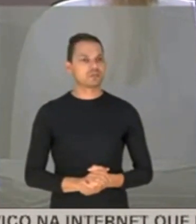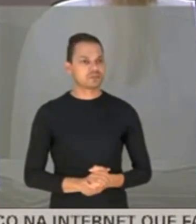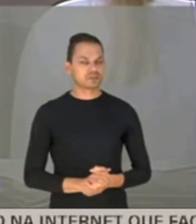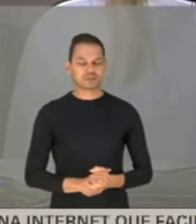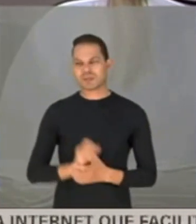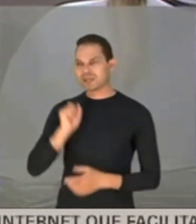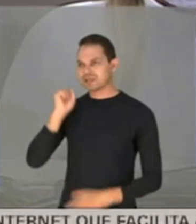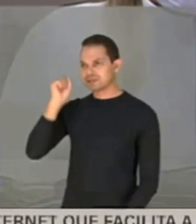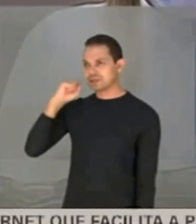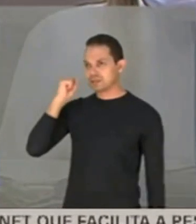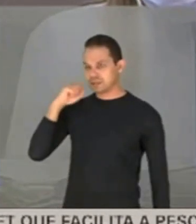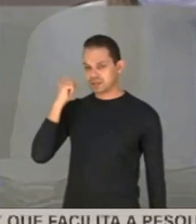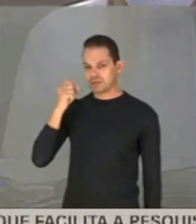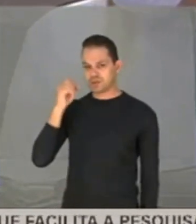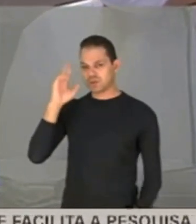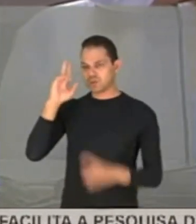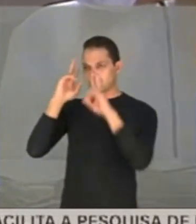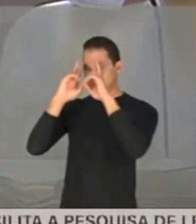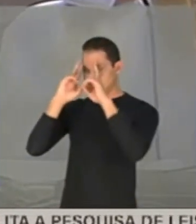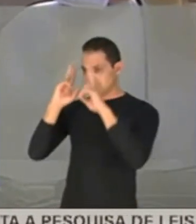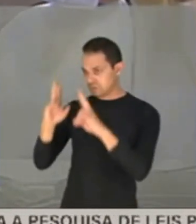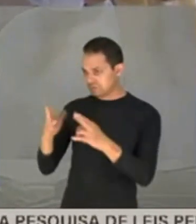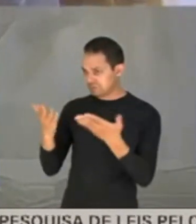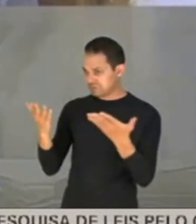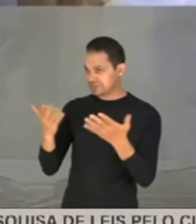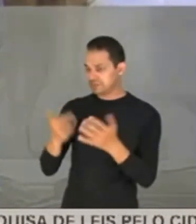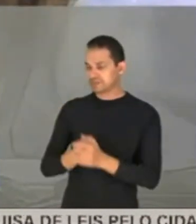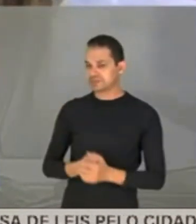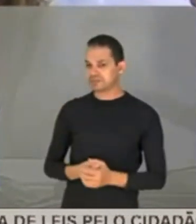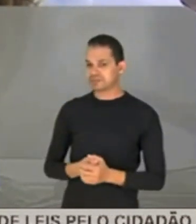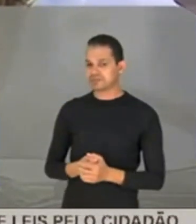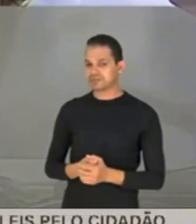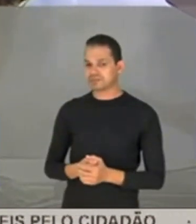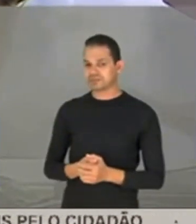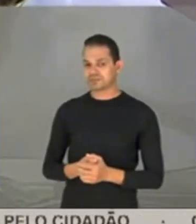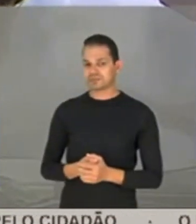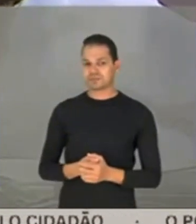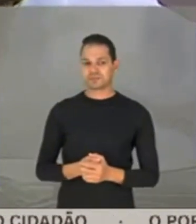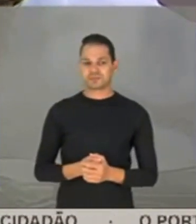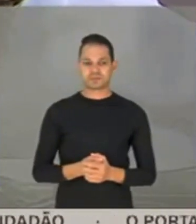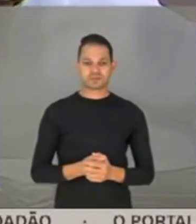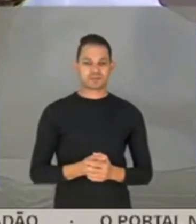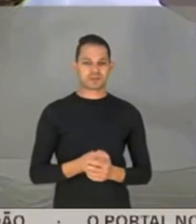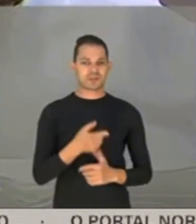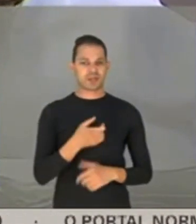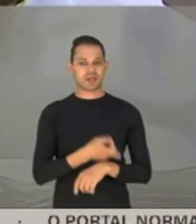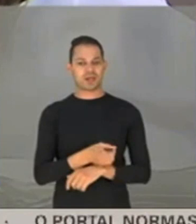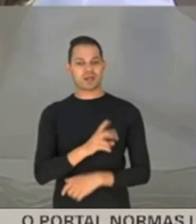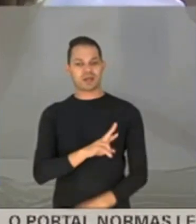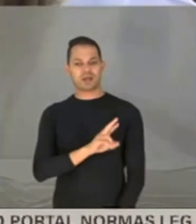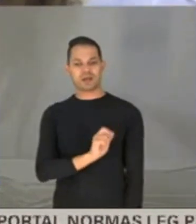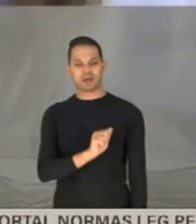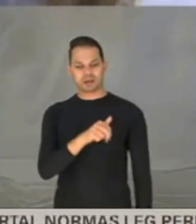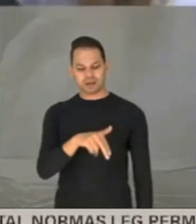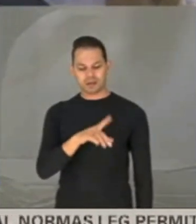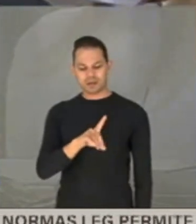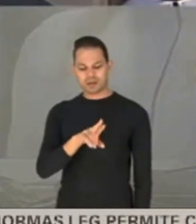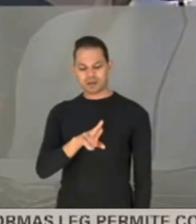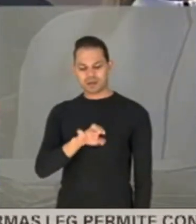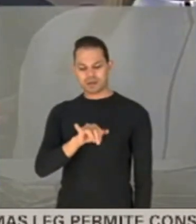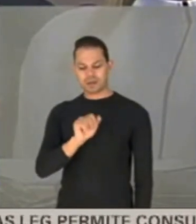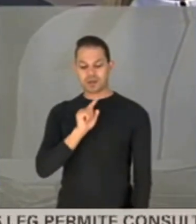Senhor senador, com todo respeito, excelência, o objetivo da doutora Andréa não foi esse.